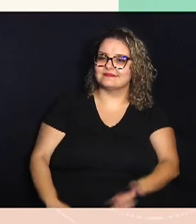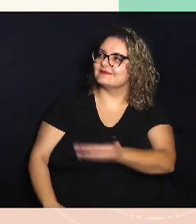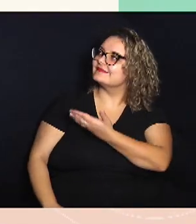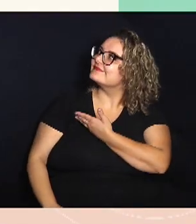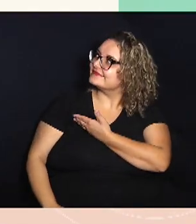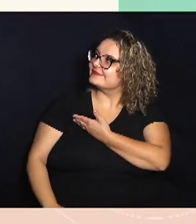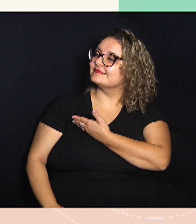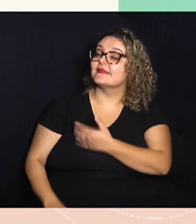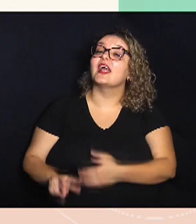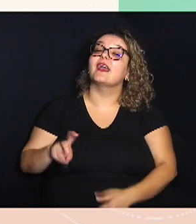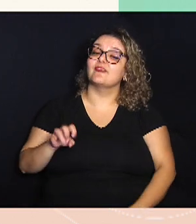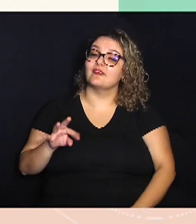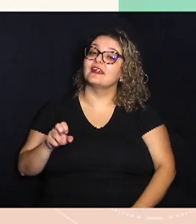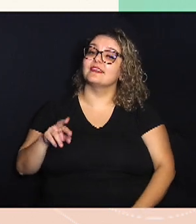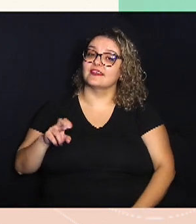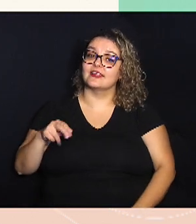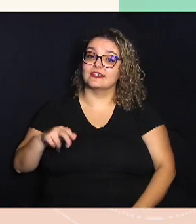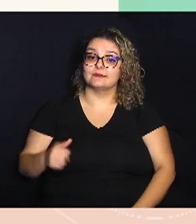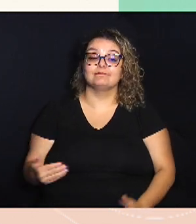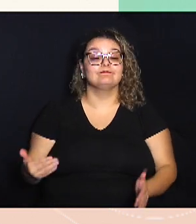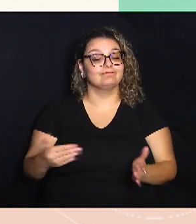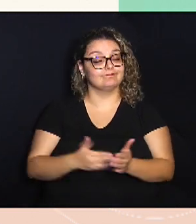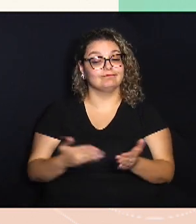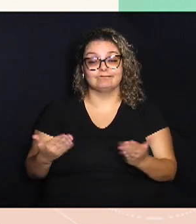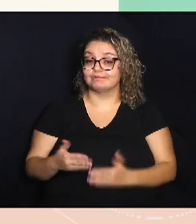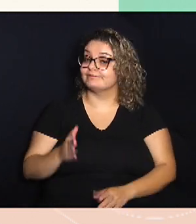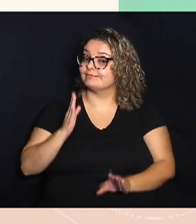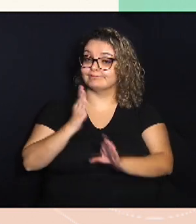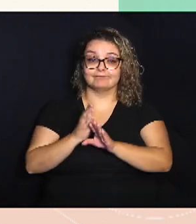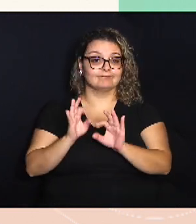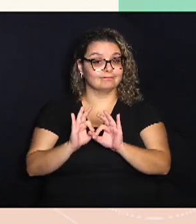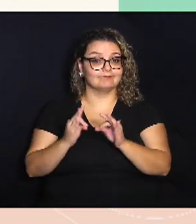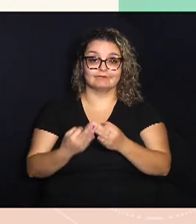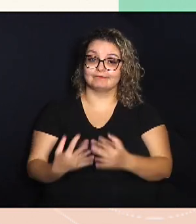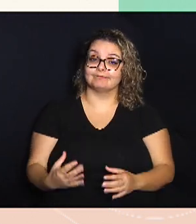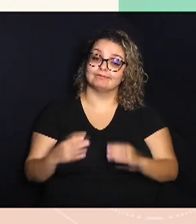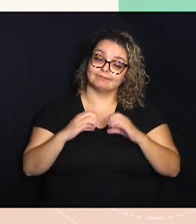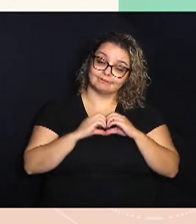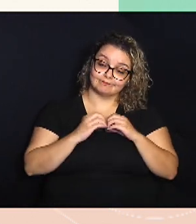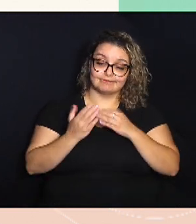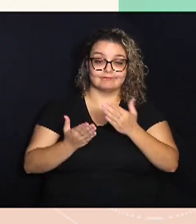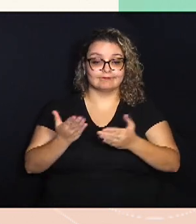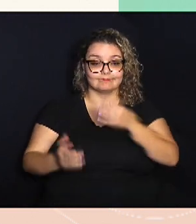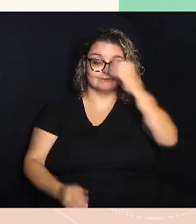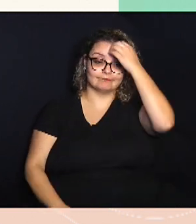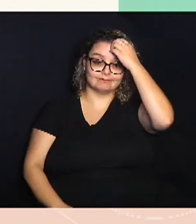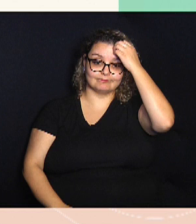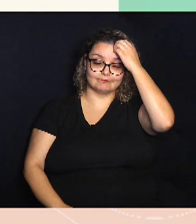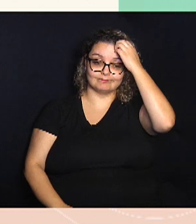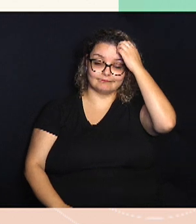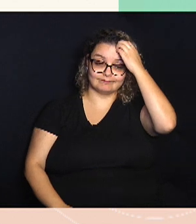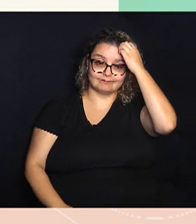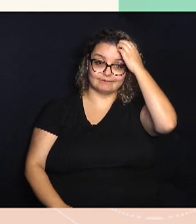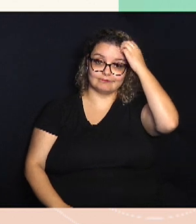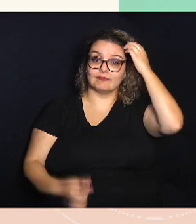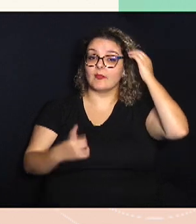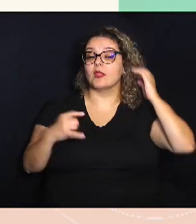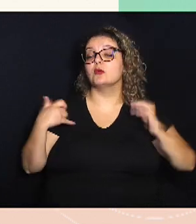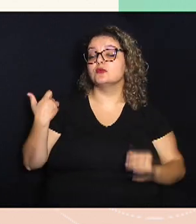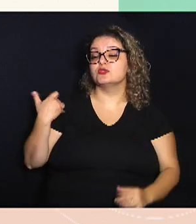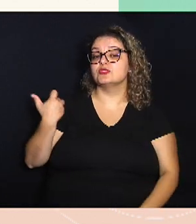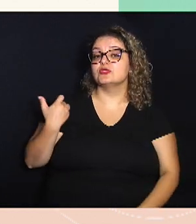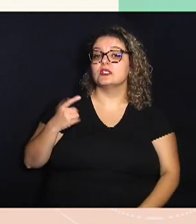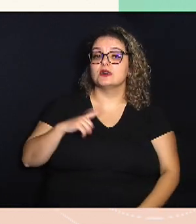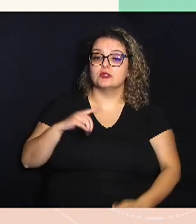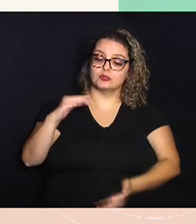veterana em nosso quadro. Até hoje não encontrou uma família para amar e cuidar. Ela tem 1 aninho, tem